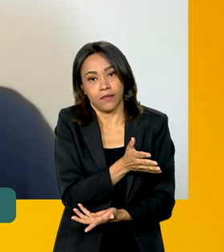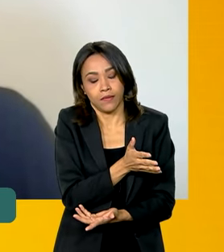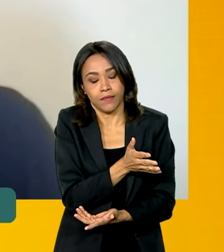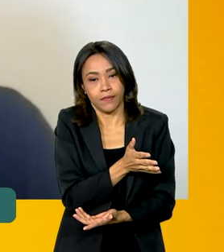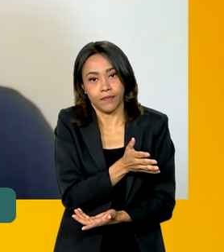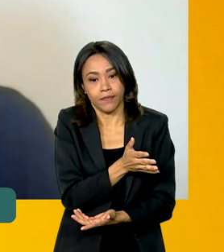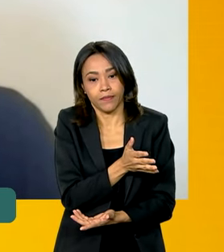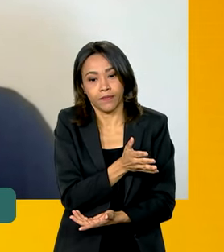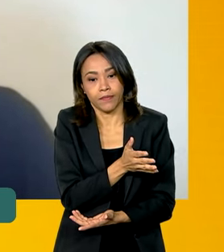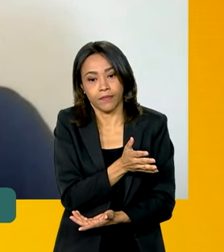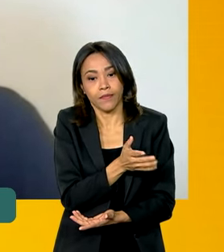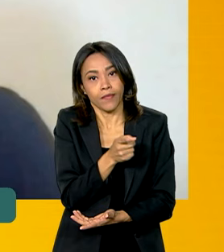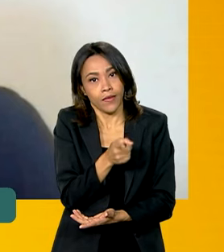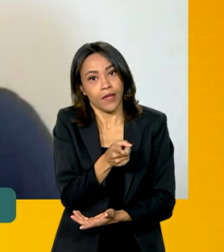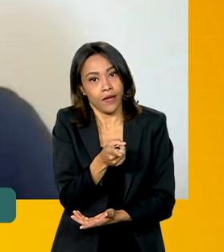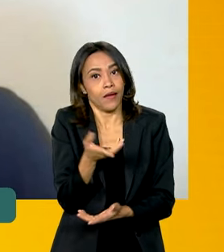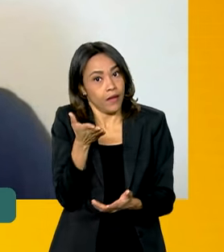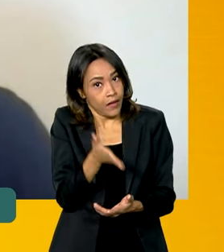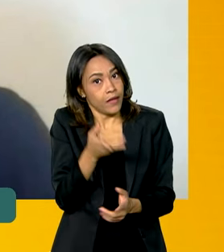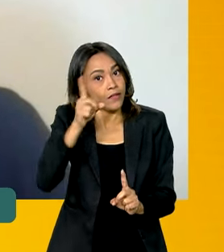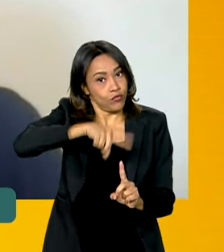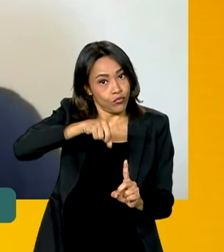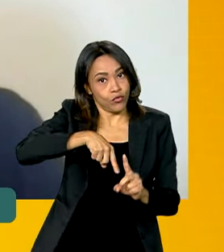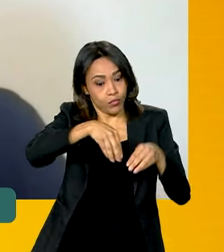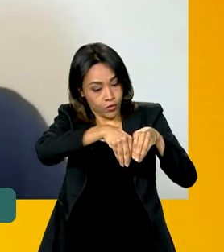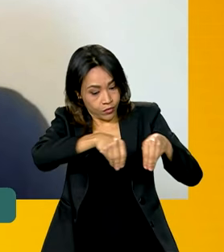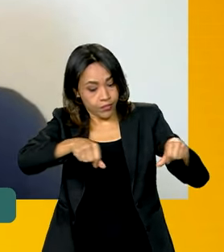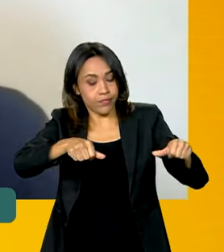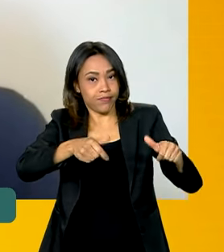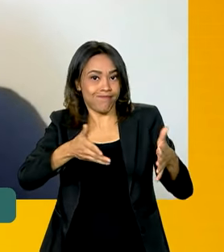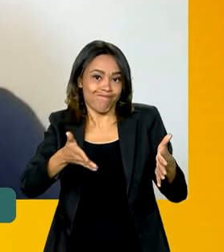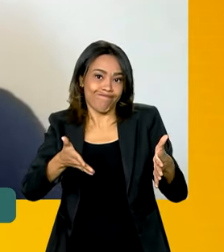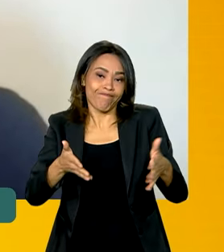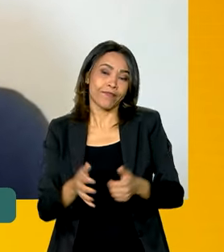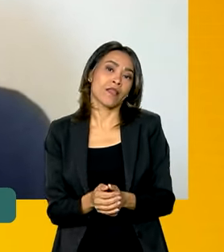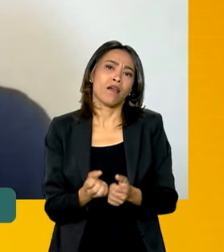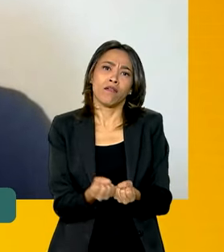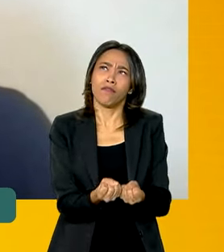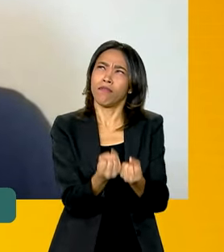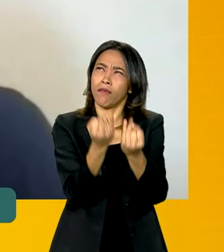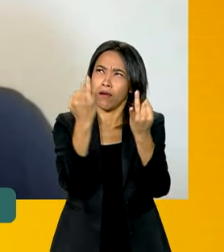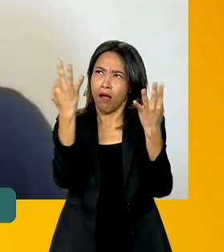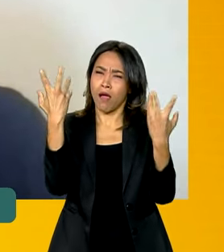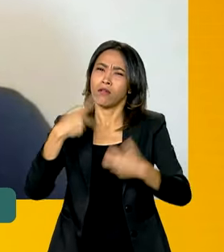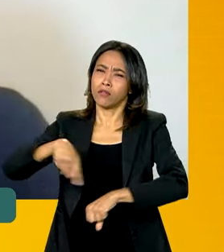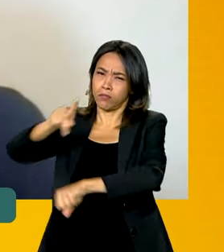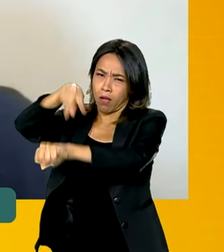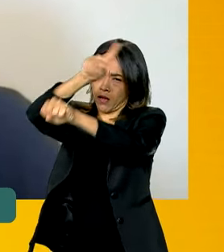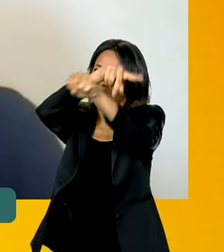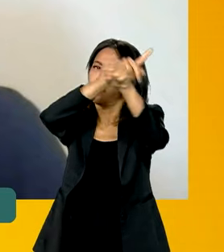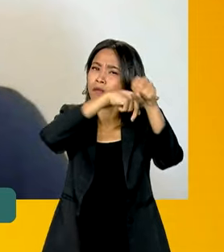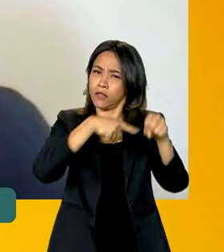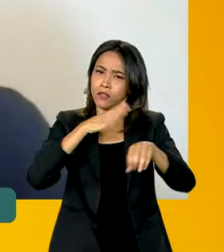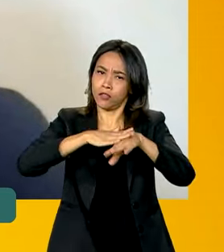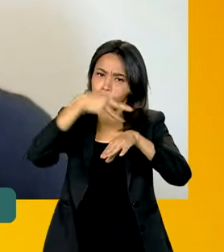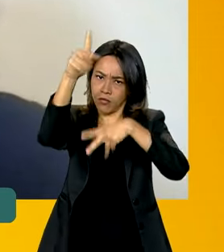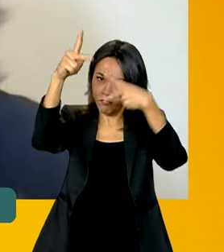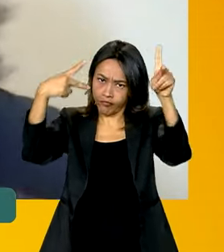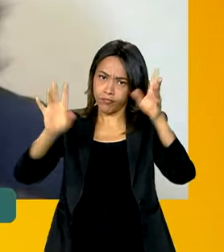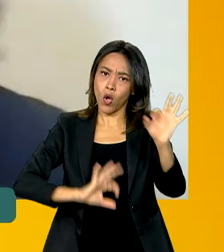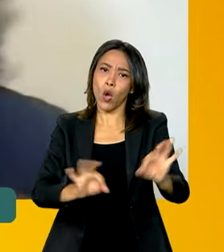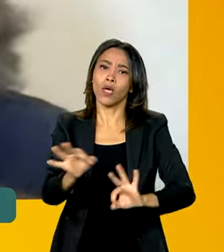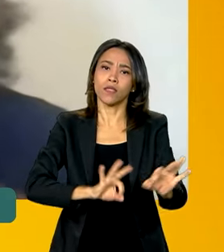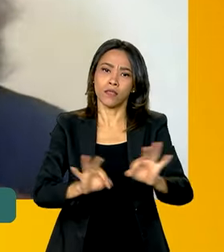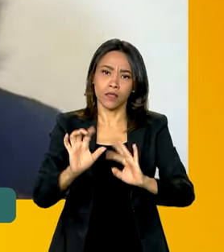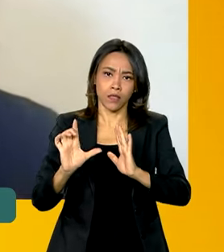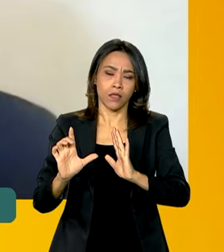de terreno, né, para dar essa salvaguarda. Vários países já estão fazendo isso nas suas legislações, colocando